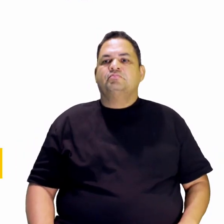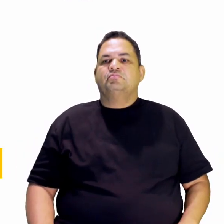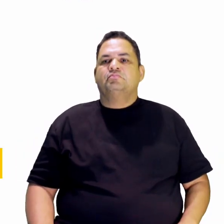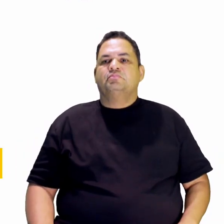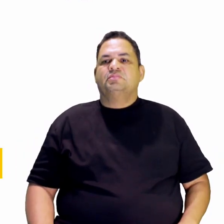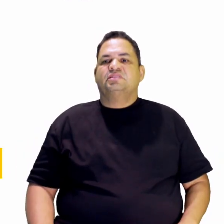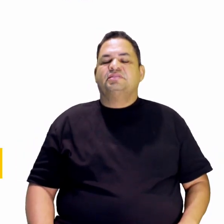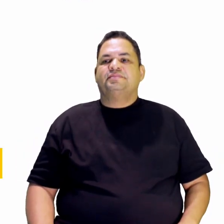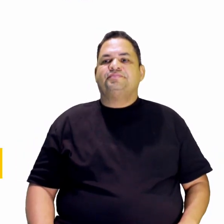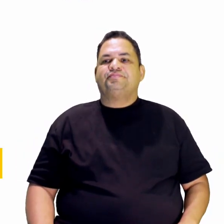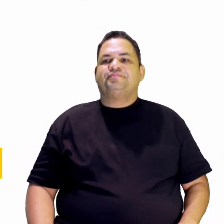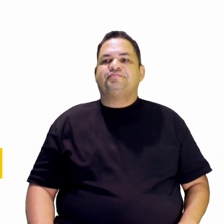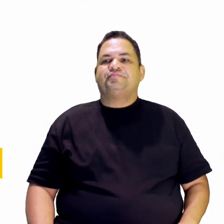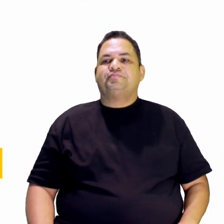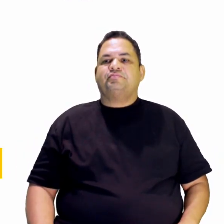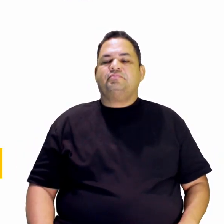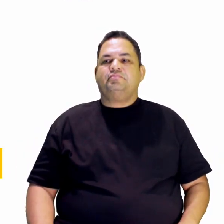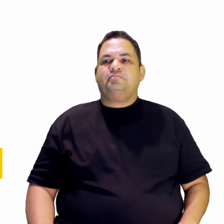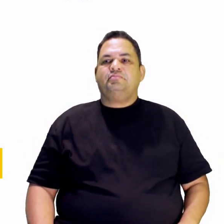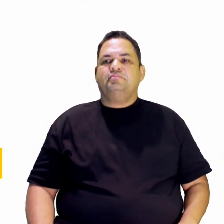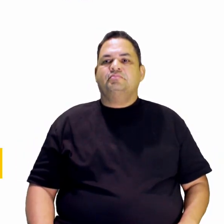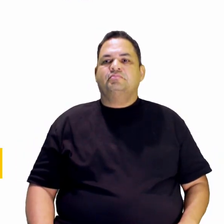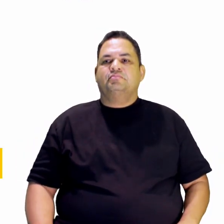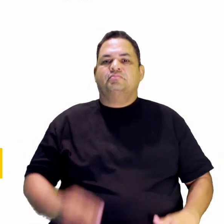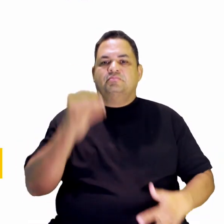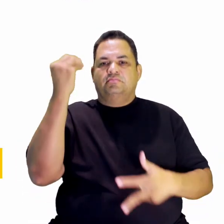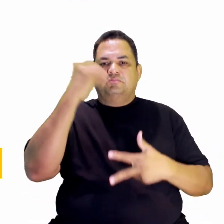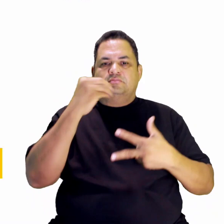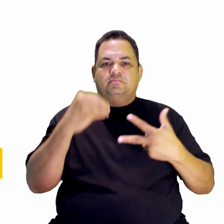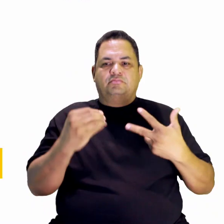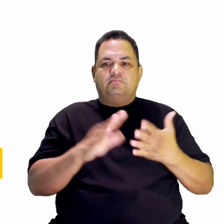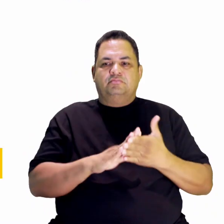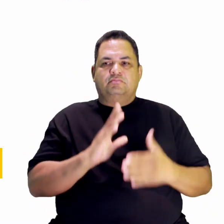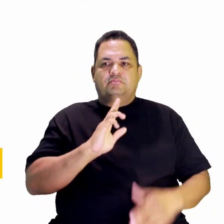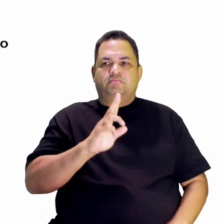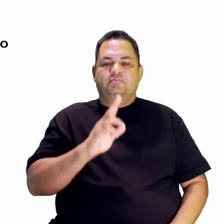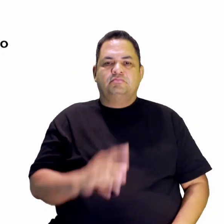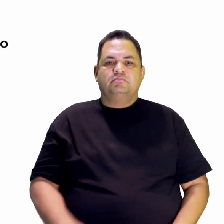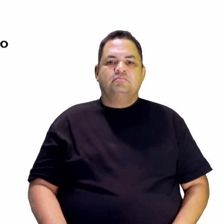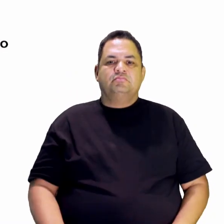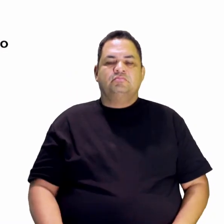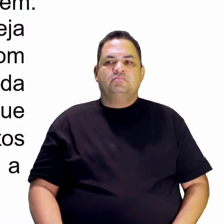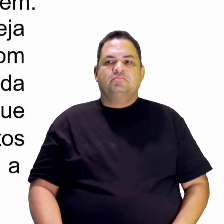Ali, né? Agora vamos para a nossa questão de Enem, né? Como sempre.